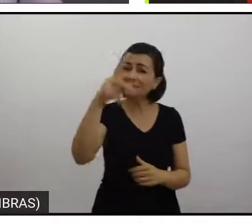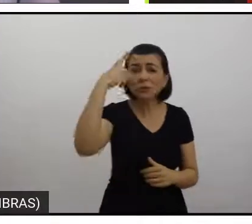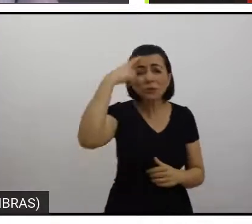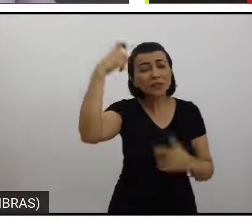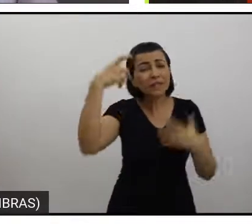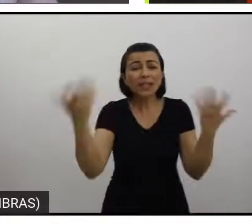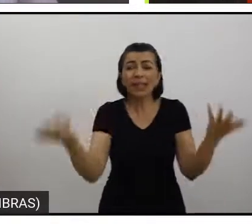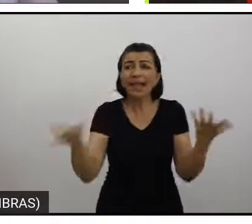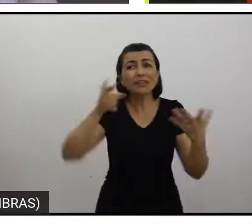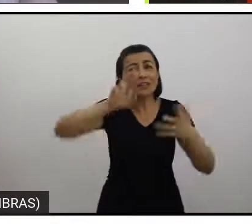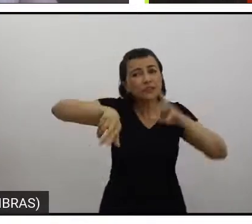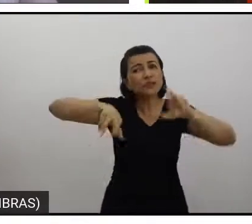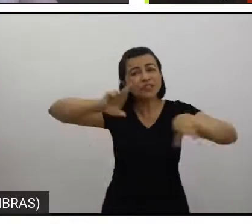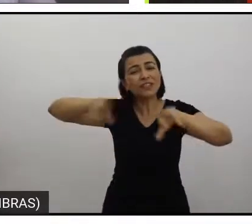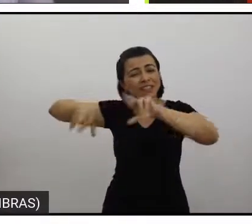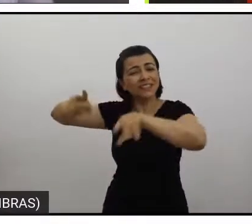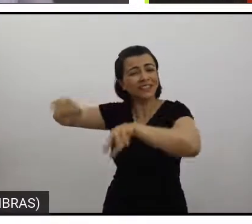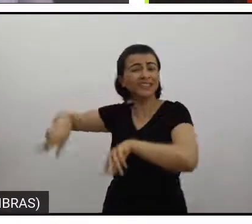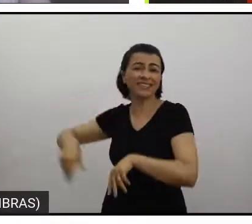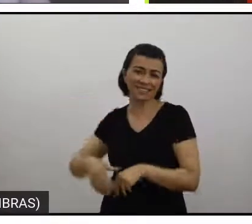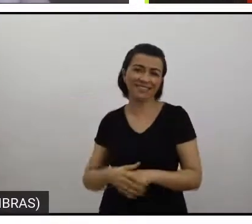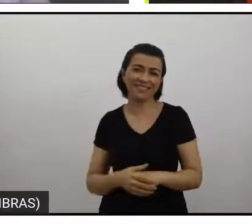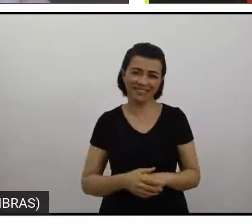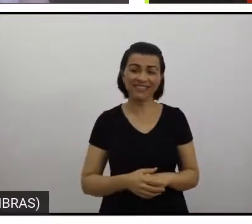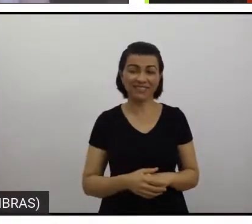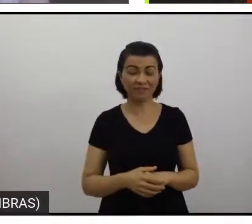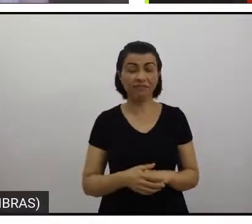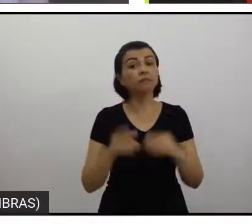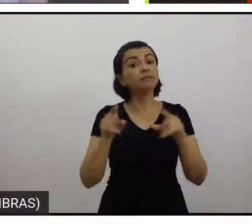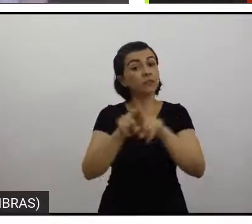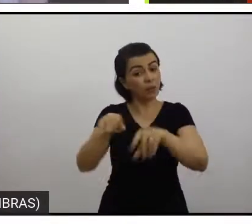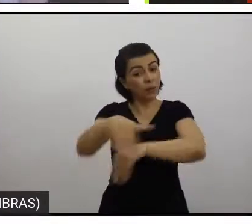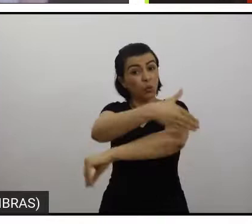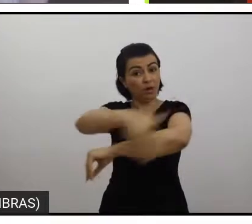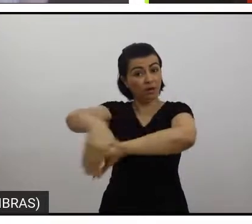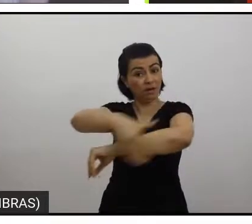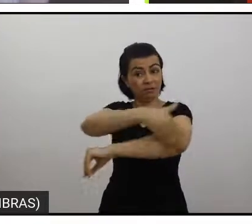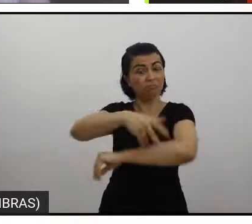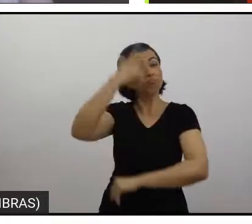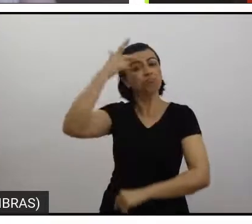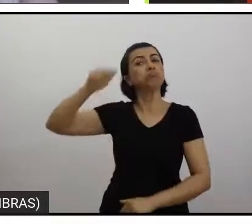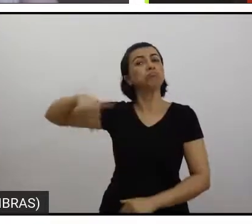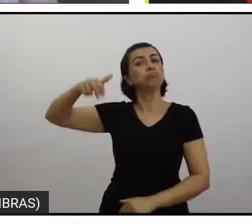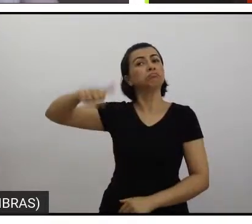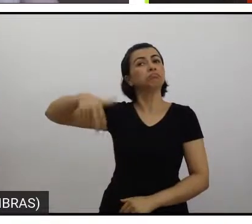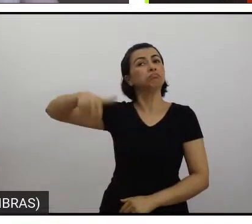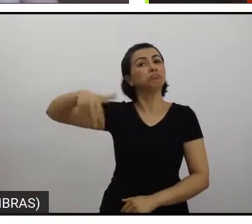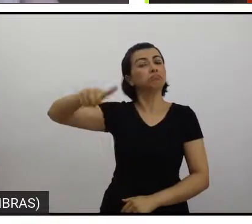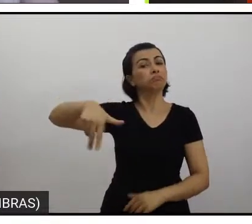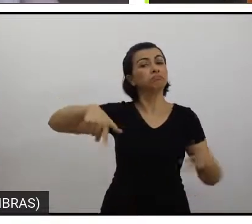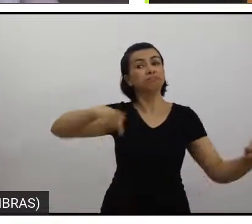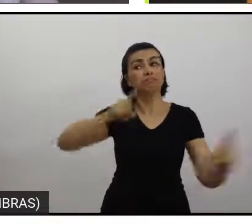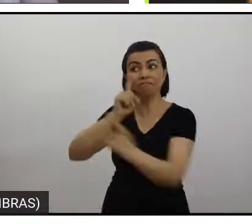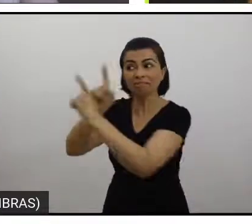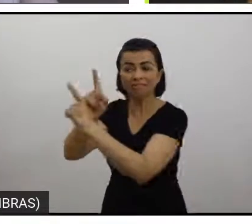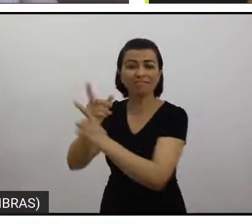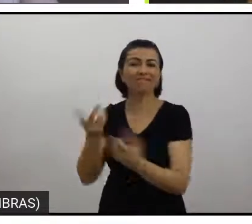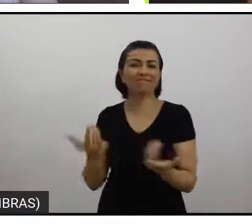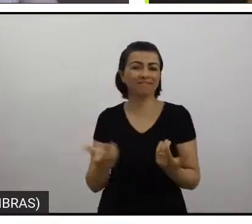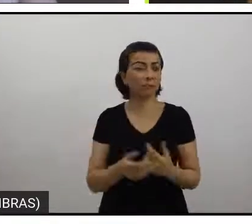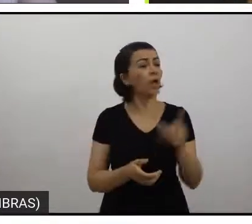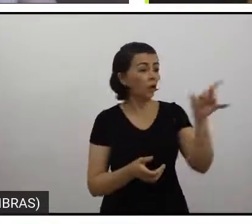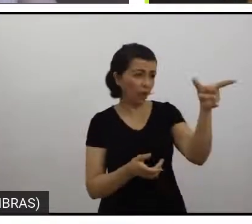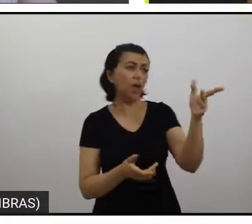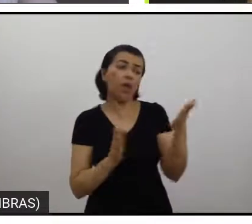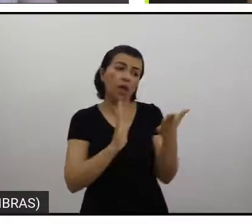outras situações, né? Mas eram também na rua, né? Elas estavam também na rua. Algumas na rua,